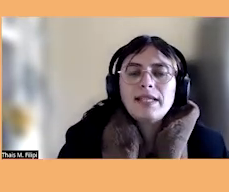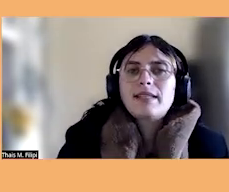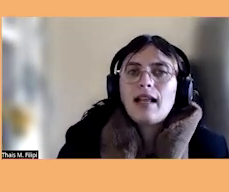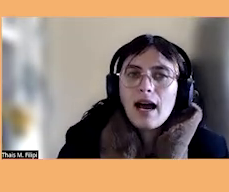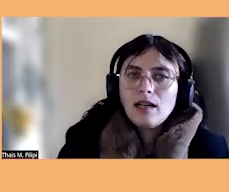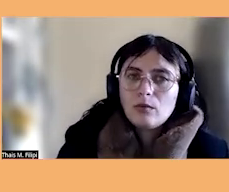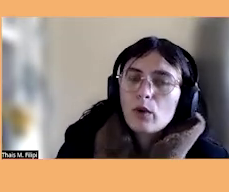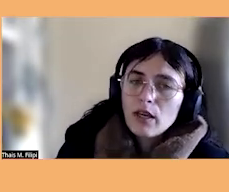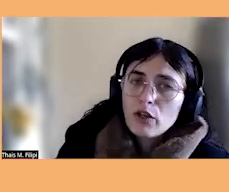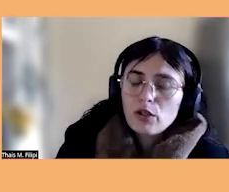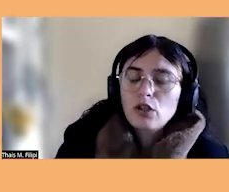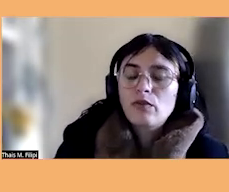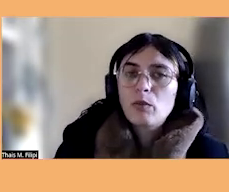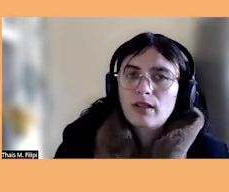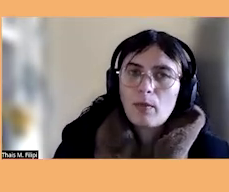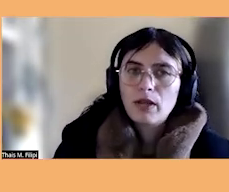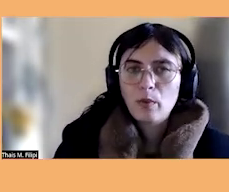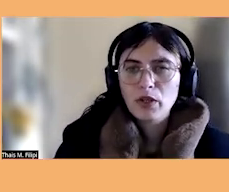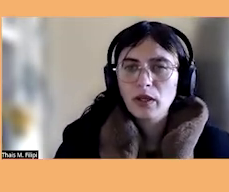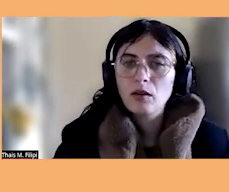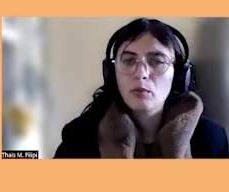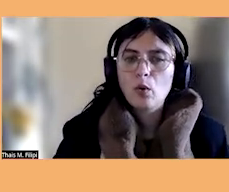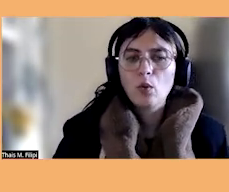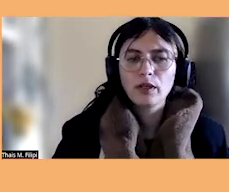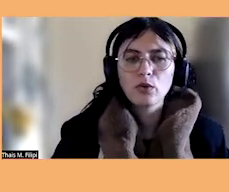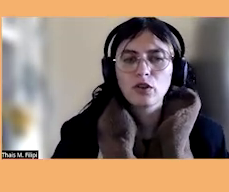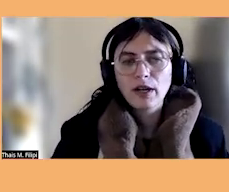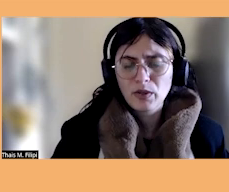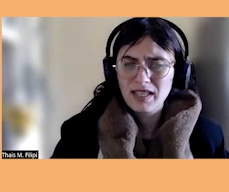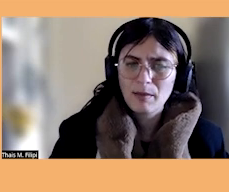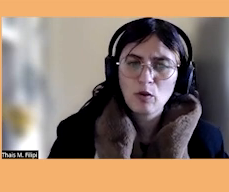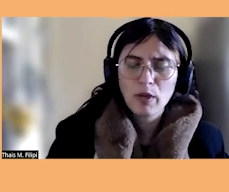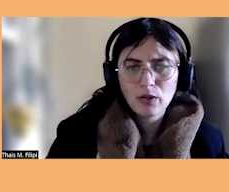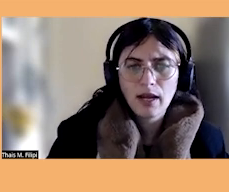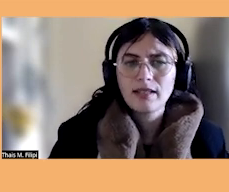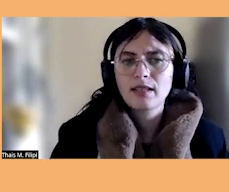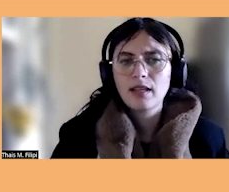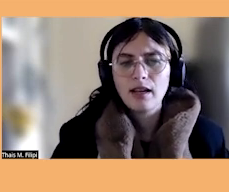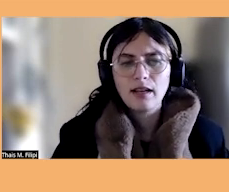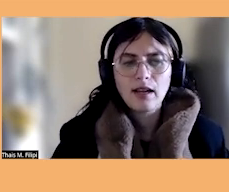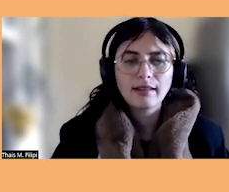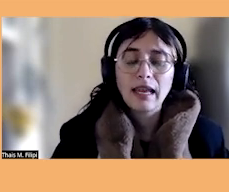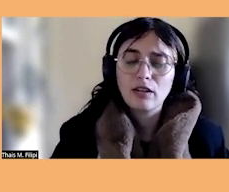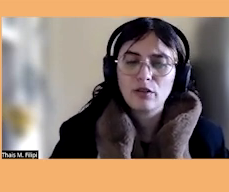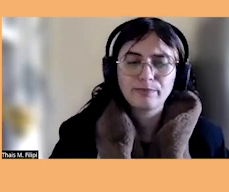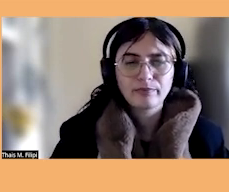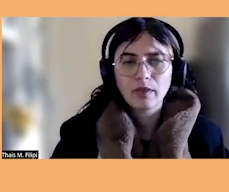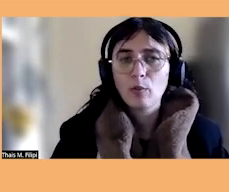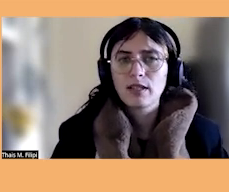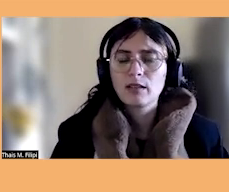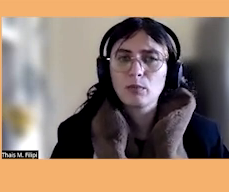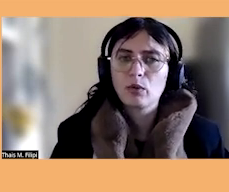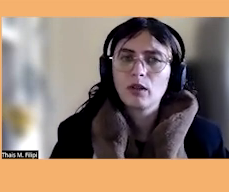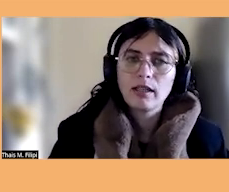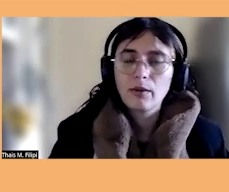Como instalar o QGIS? A gente não vai mostrar o passo a passo aqui por conta dos diversos sistemas operacionais que ele atende. Eu,